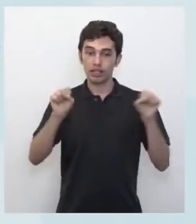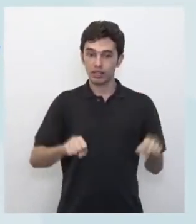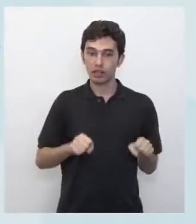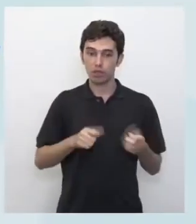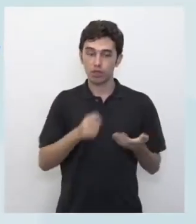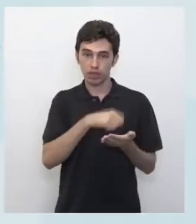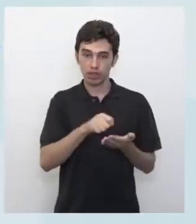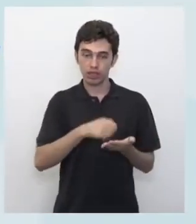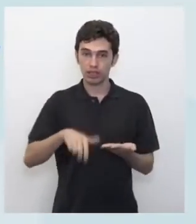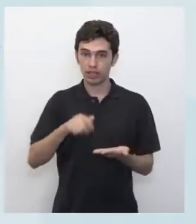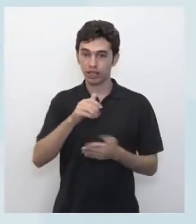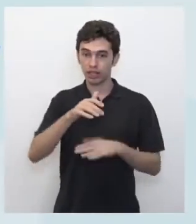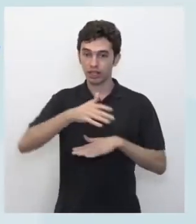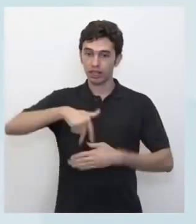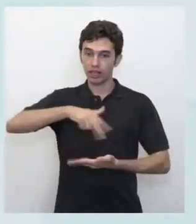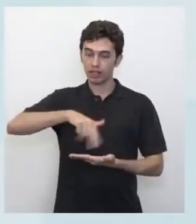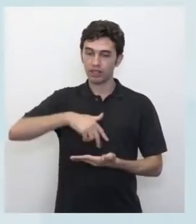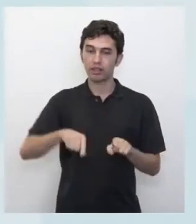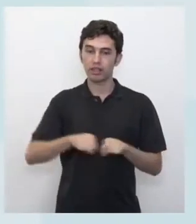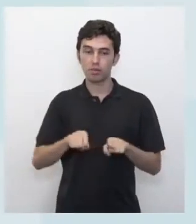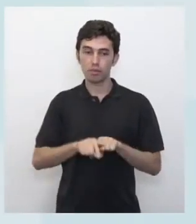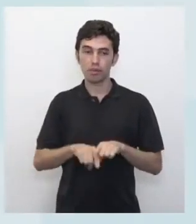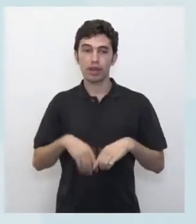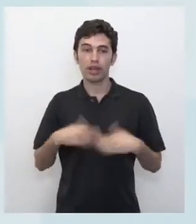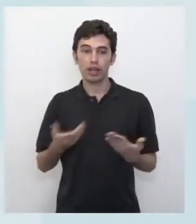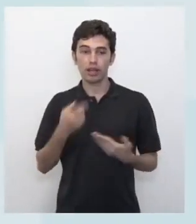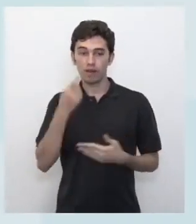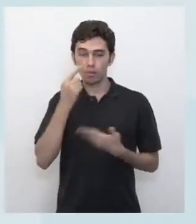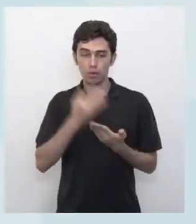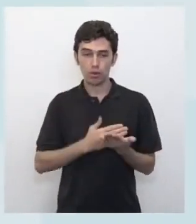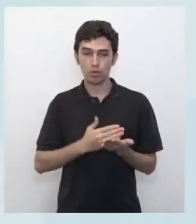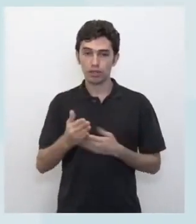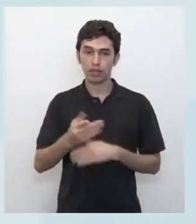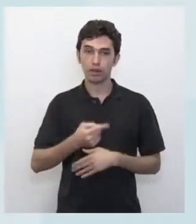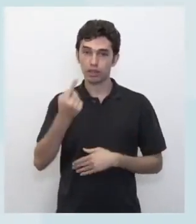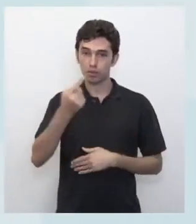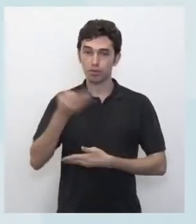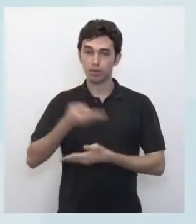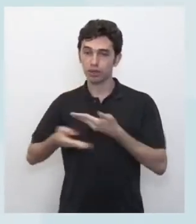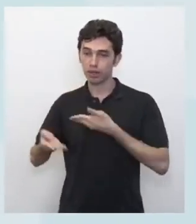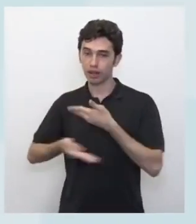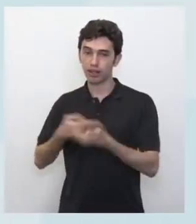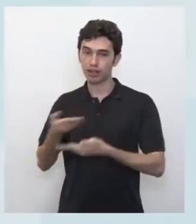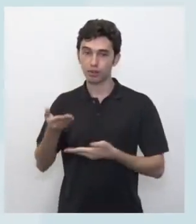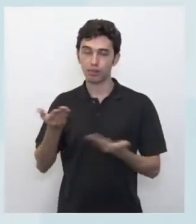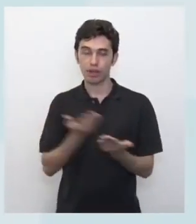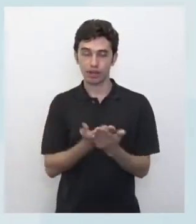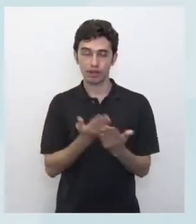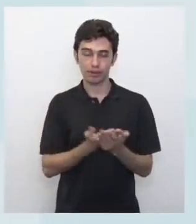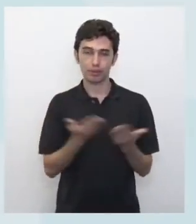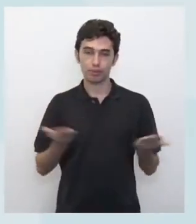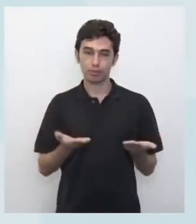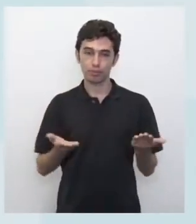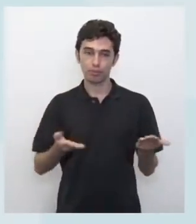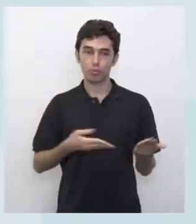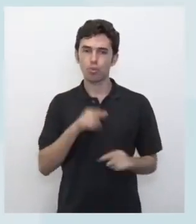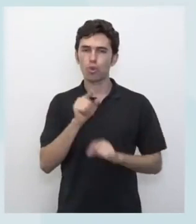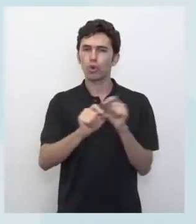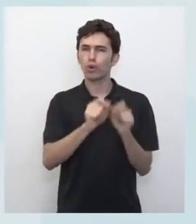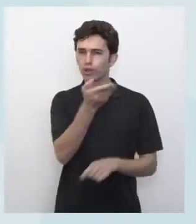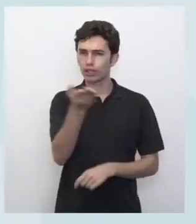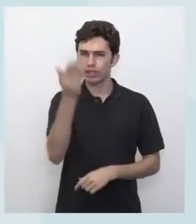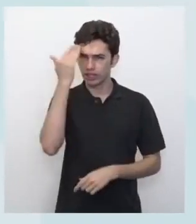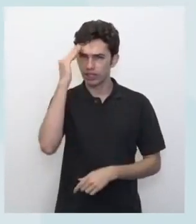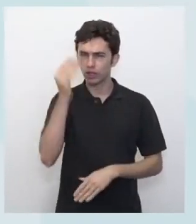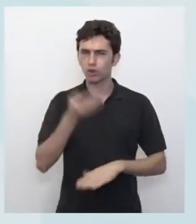função social e as vanguardas em dança. E já vamos começar com a nossa primeira interação pelo chat na aula de hoje. O que vocês entendem por